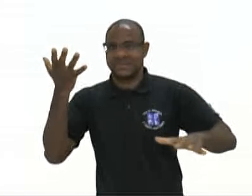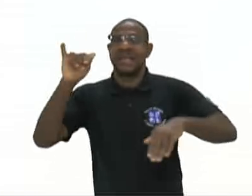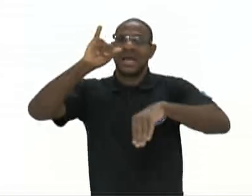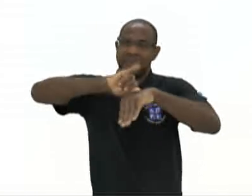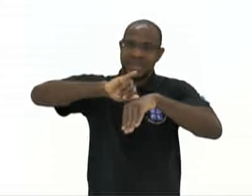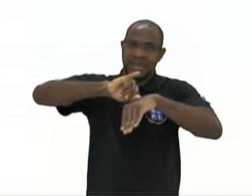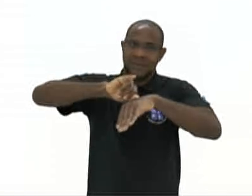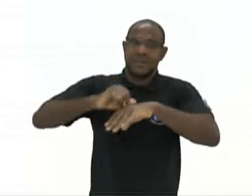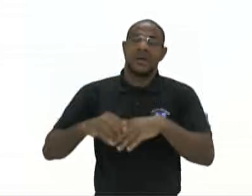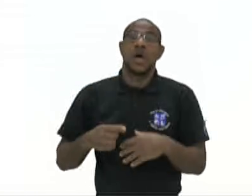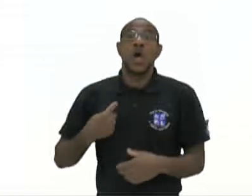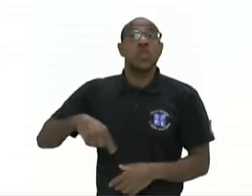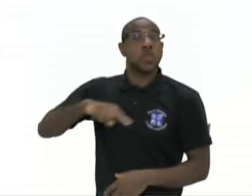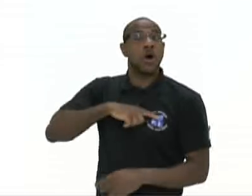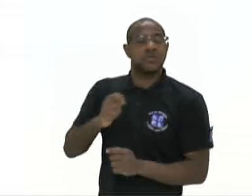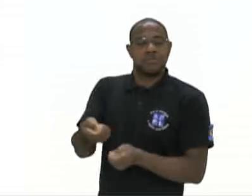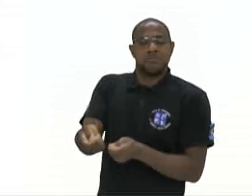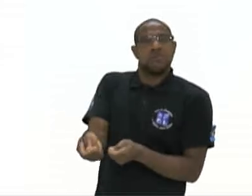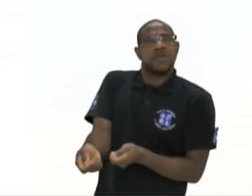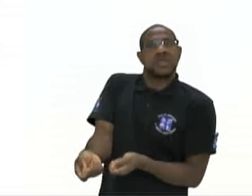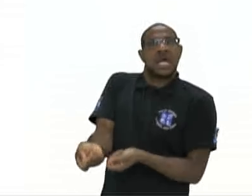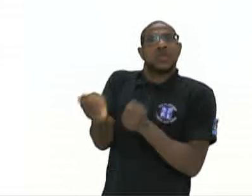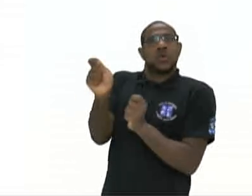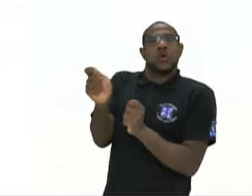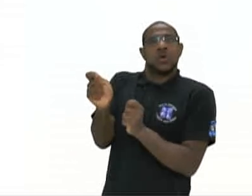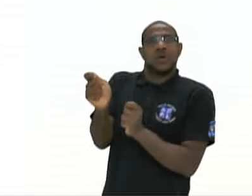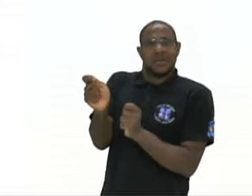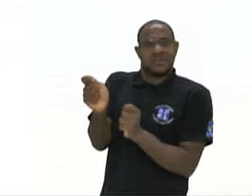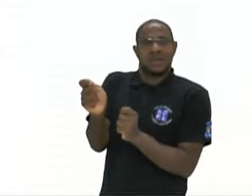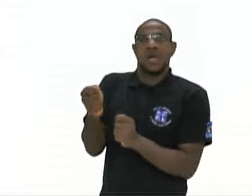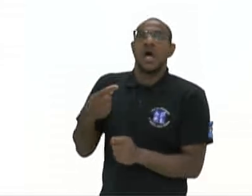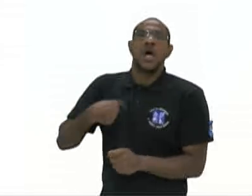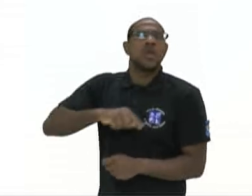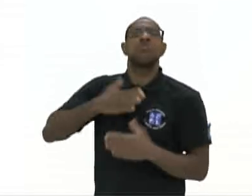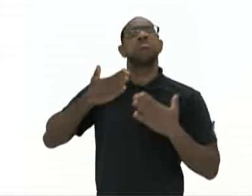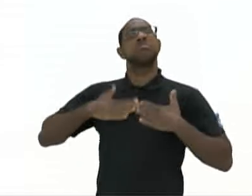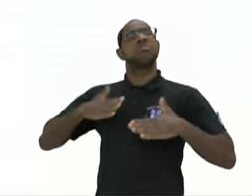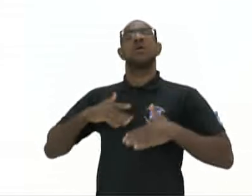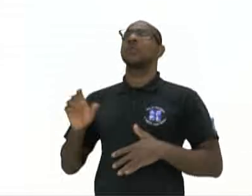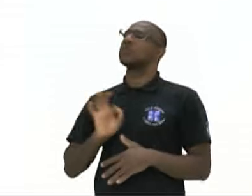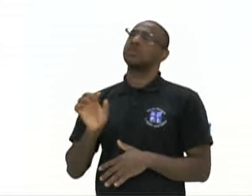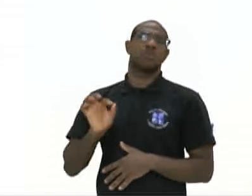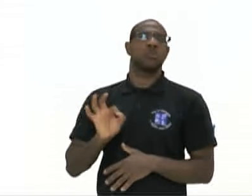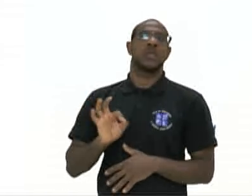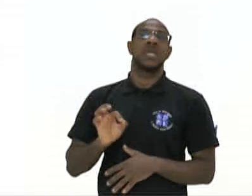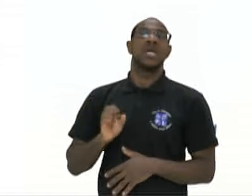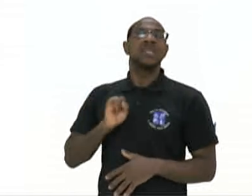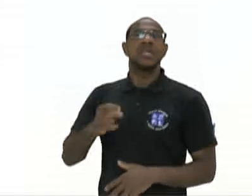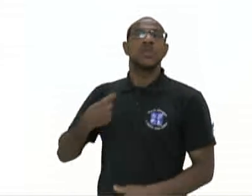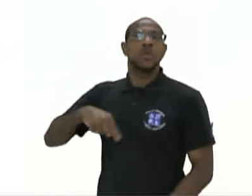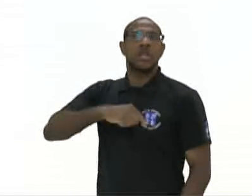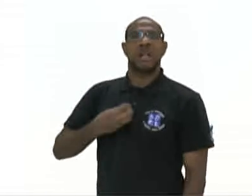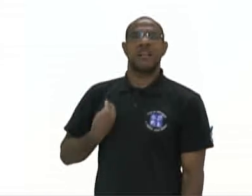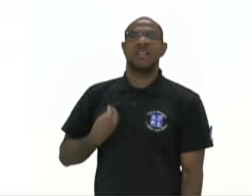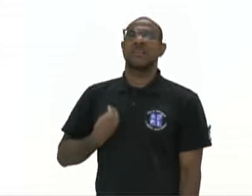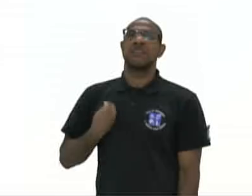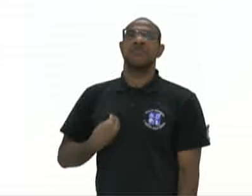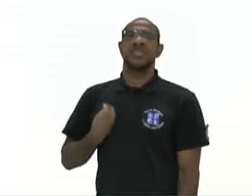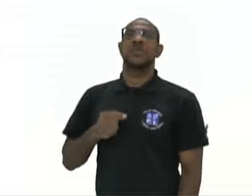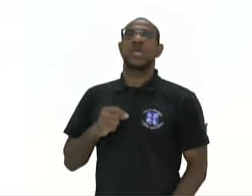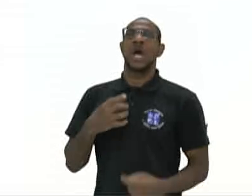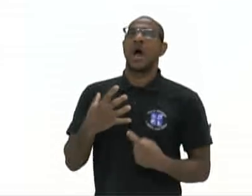pescadores e pescadoras artesanais, não iremos descansar enquanto nossas vidas estão